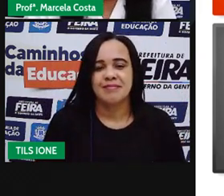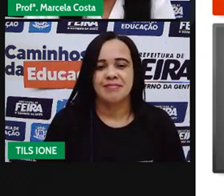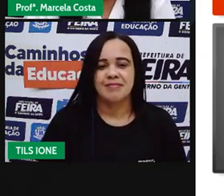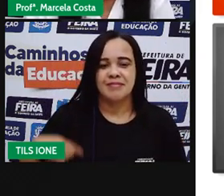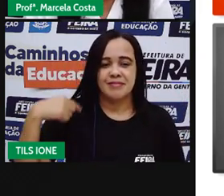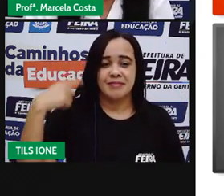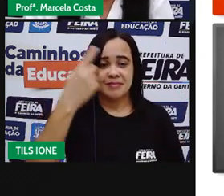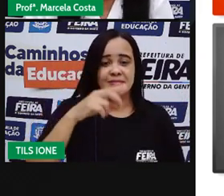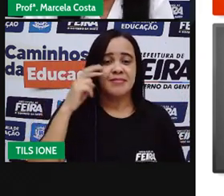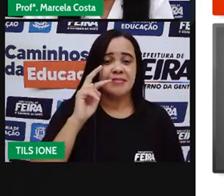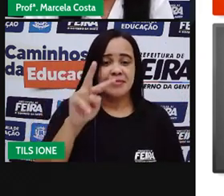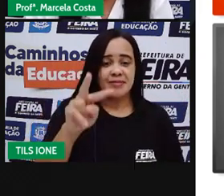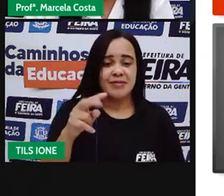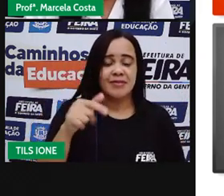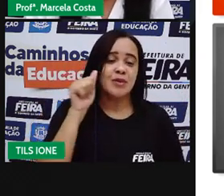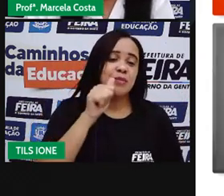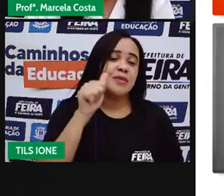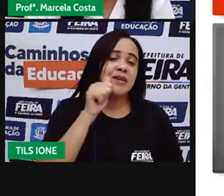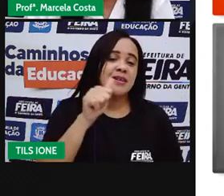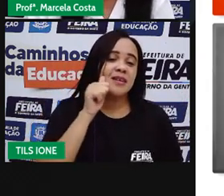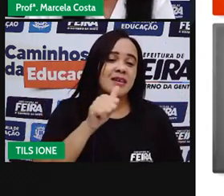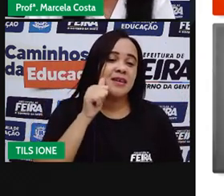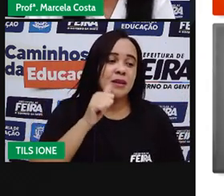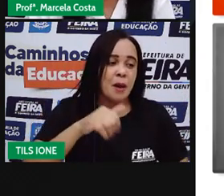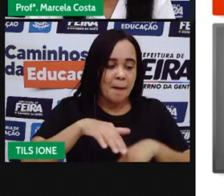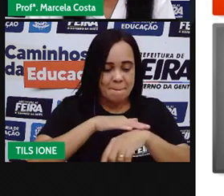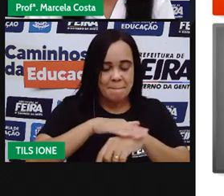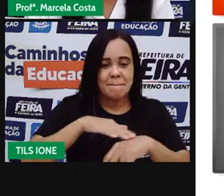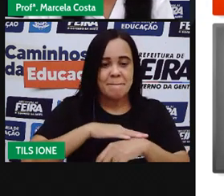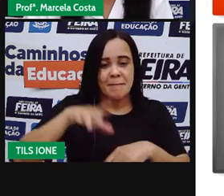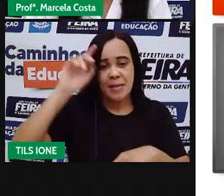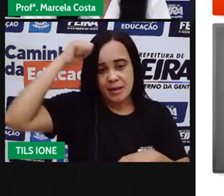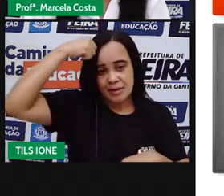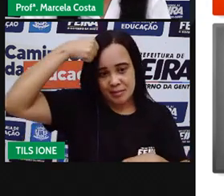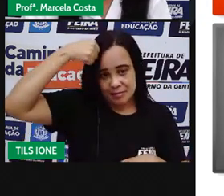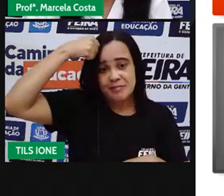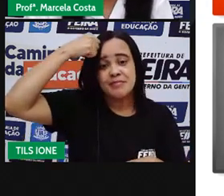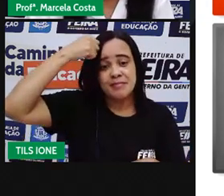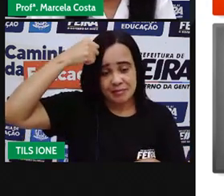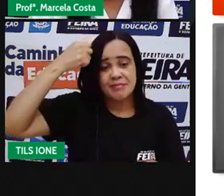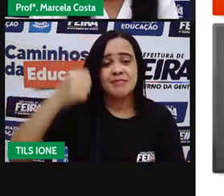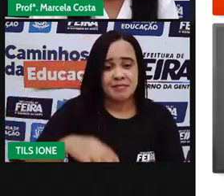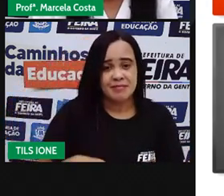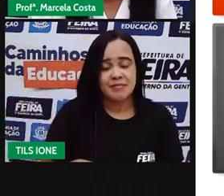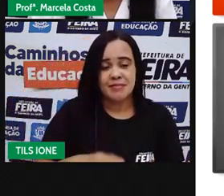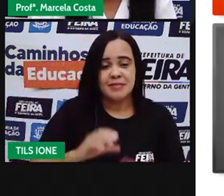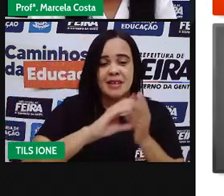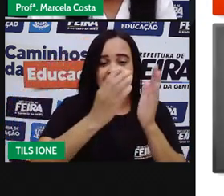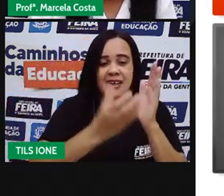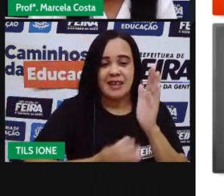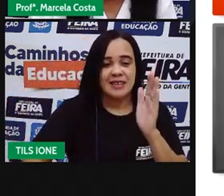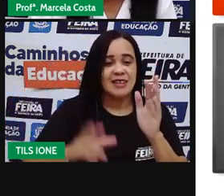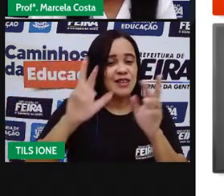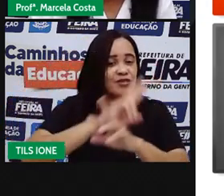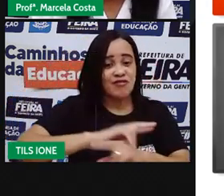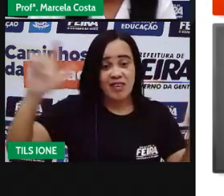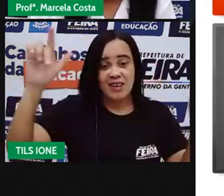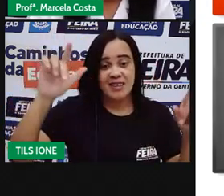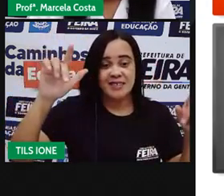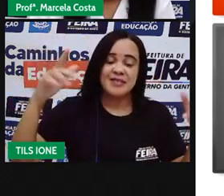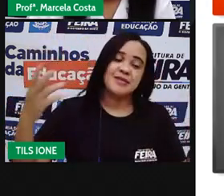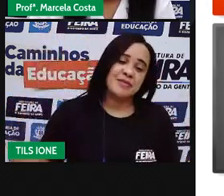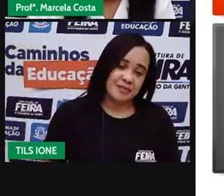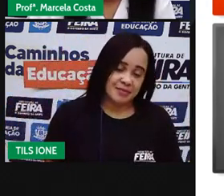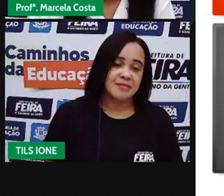Olha essa menina, ela tem a pele negra. Então, ela tem essa característica que torna ela diferente